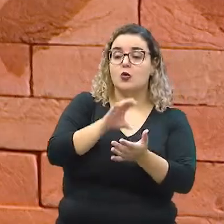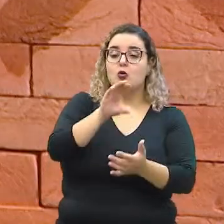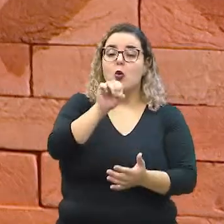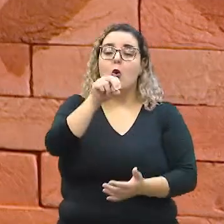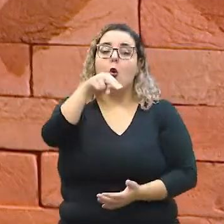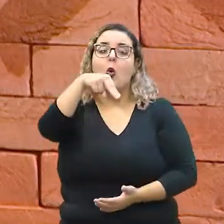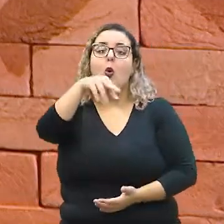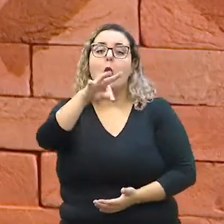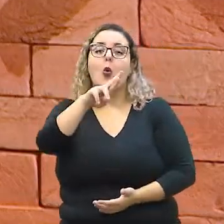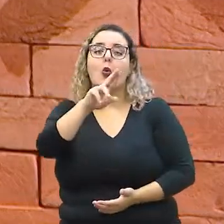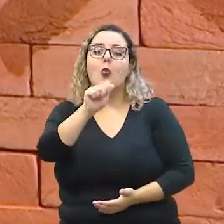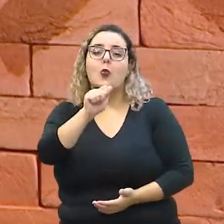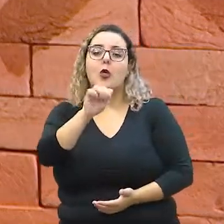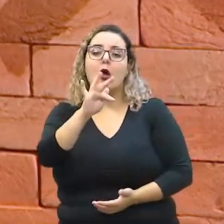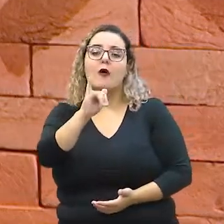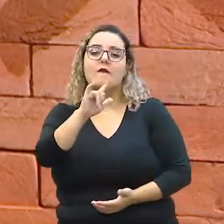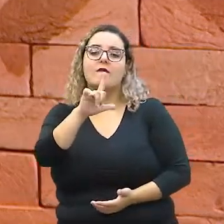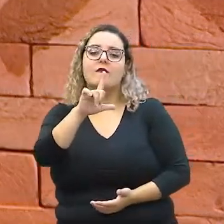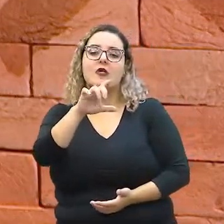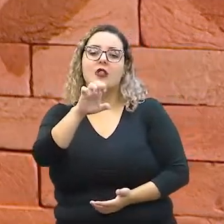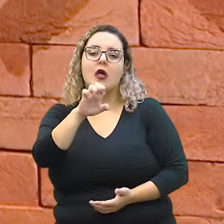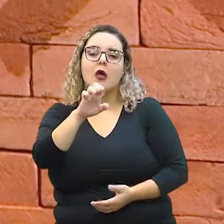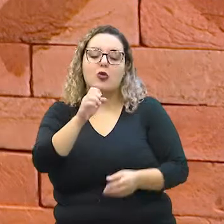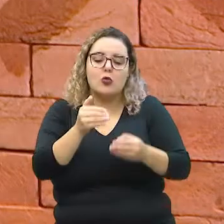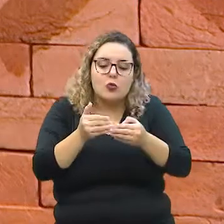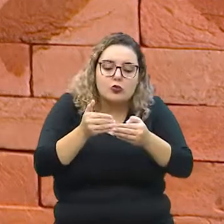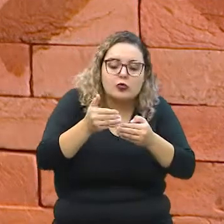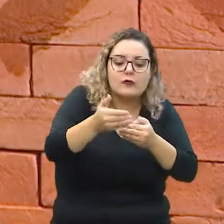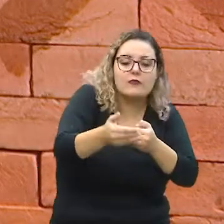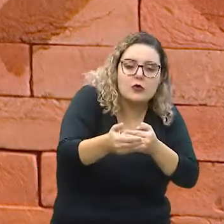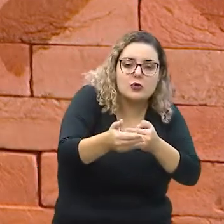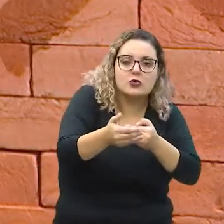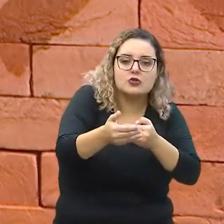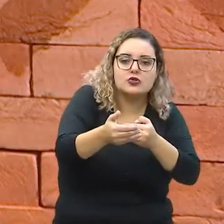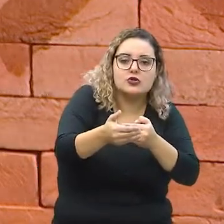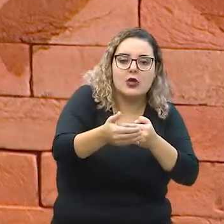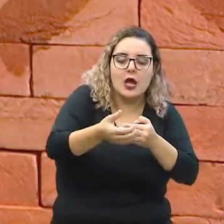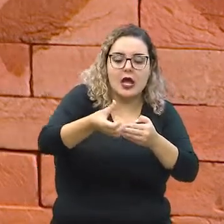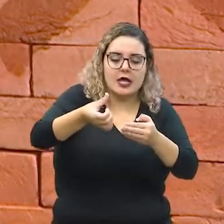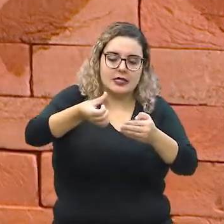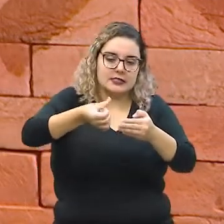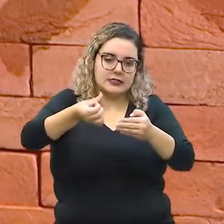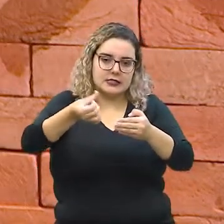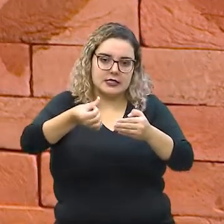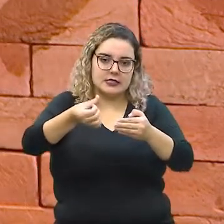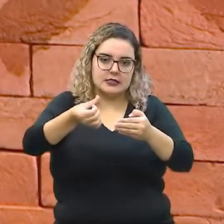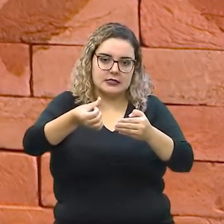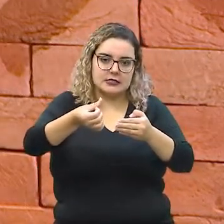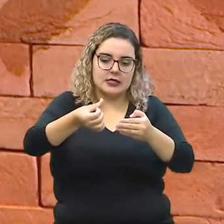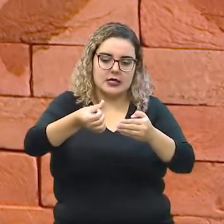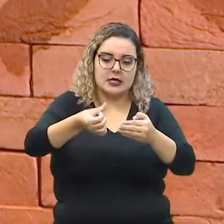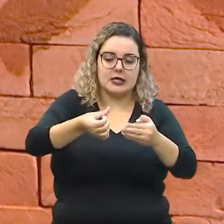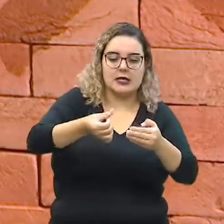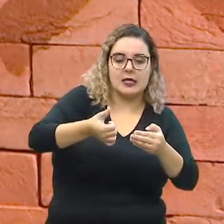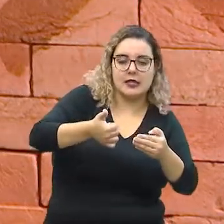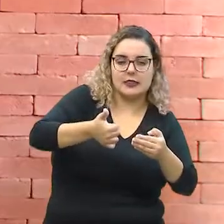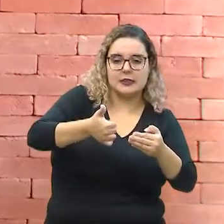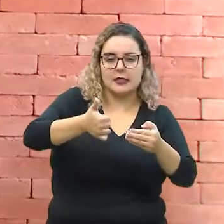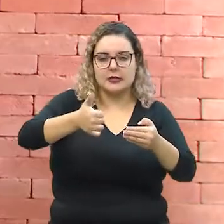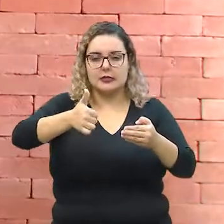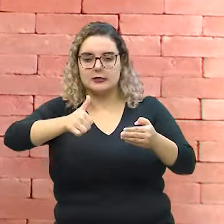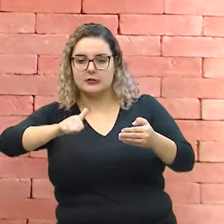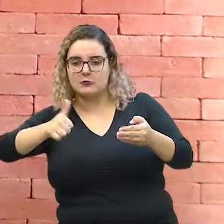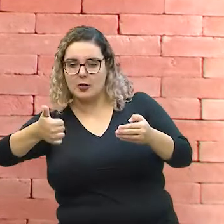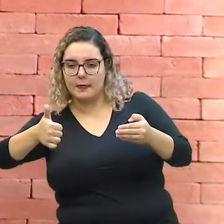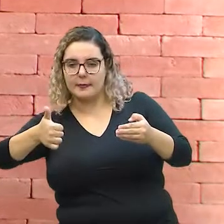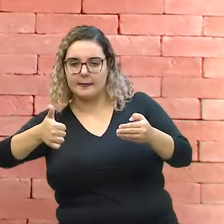contrafilé, né? Na dianteira do contrafilé, entre a 6ª e a 11ª vértebra do boi, né? Então é